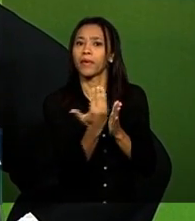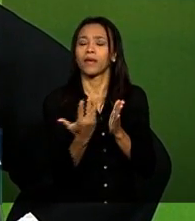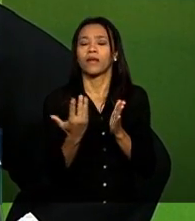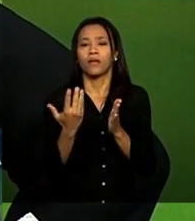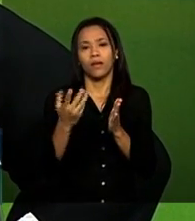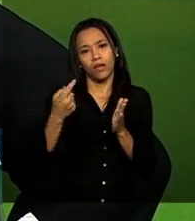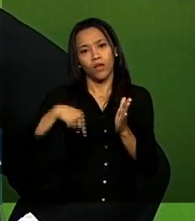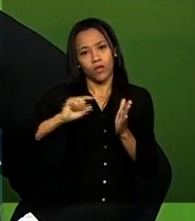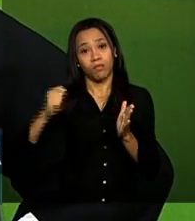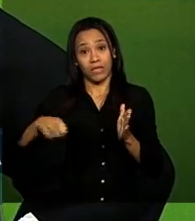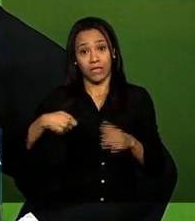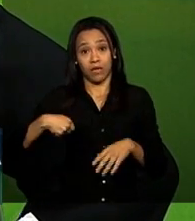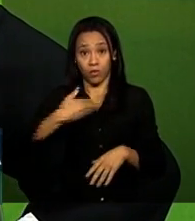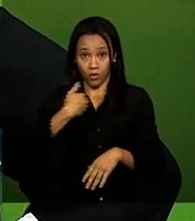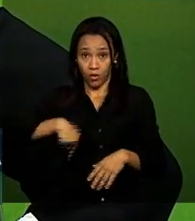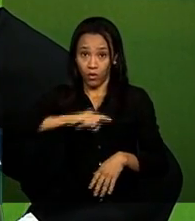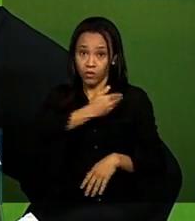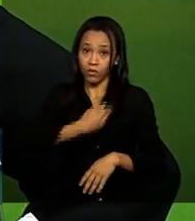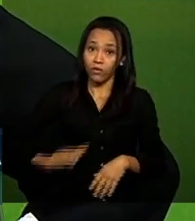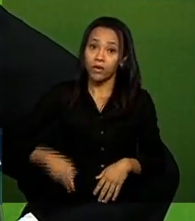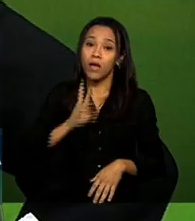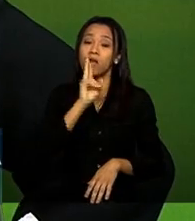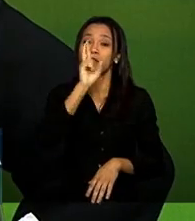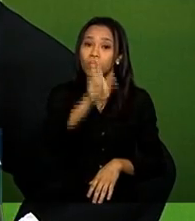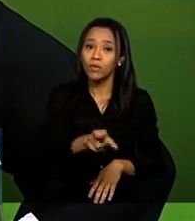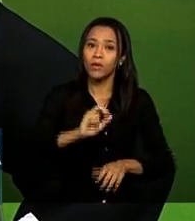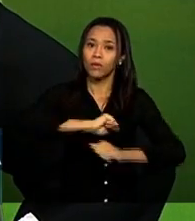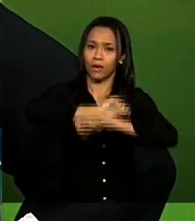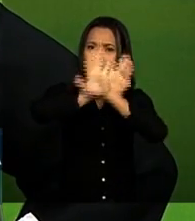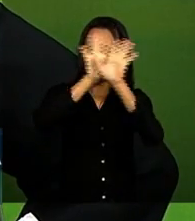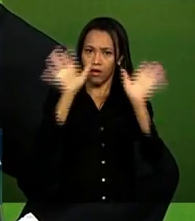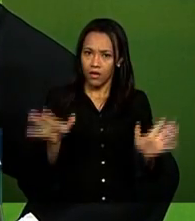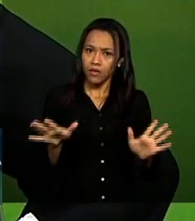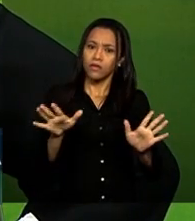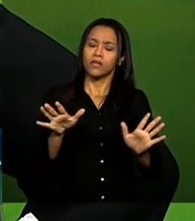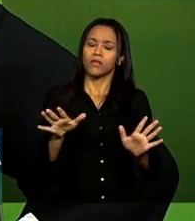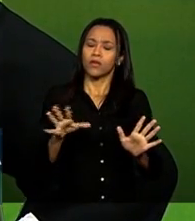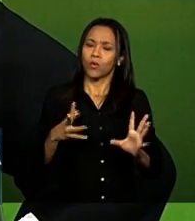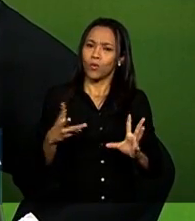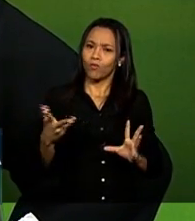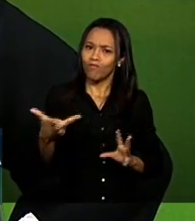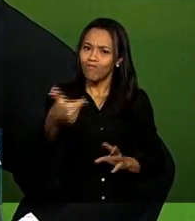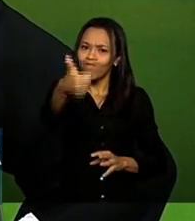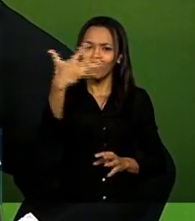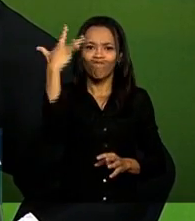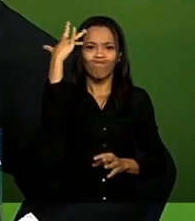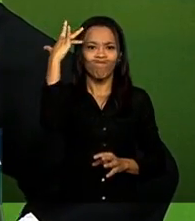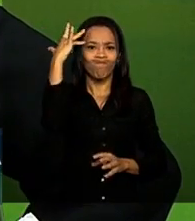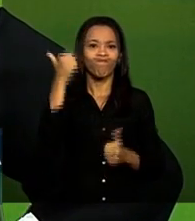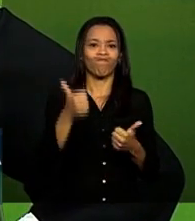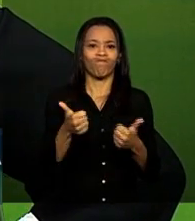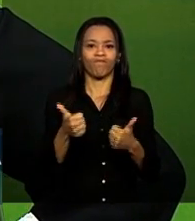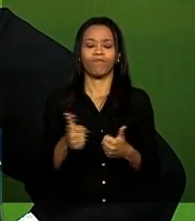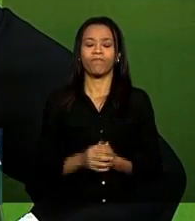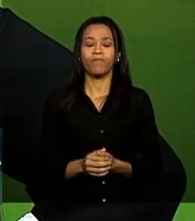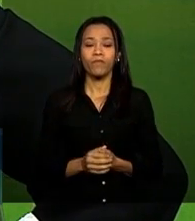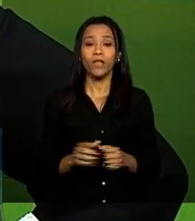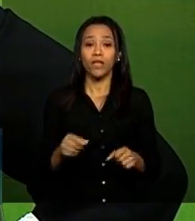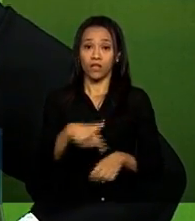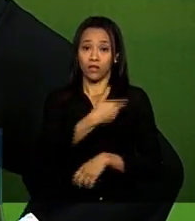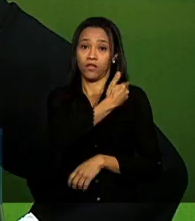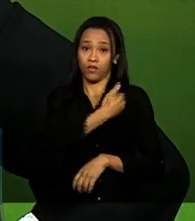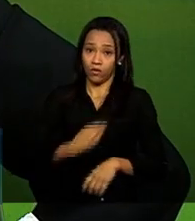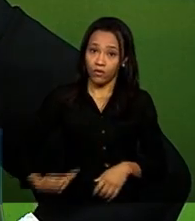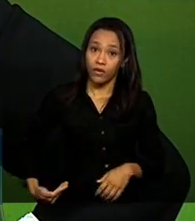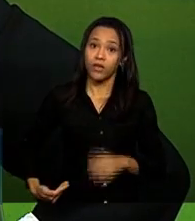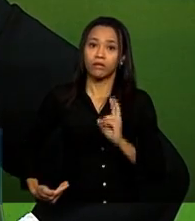responder com eficiência de de governar com eficiência de governar de uma forma Expedita de governar com uma